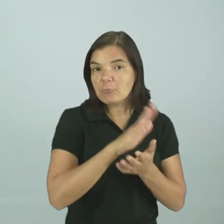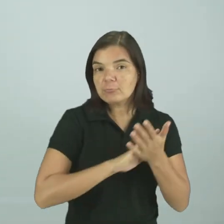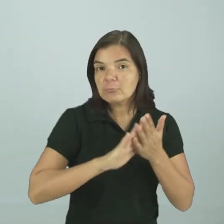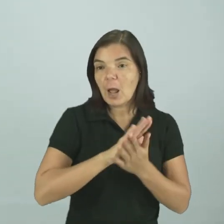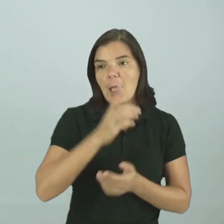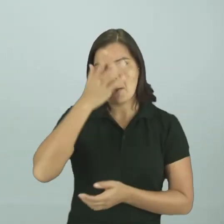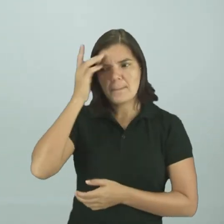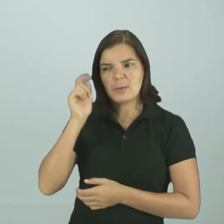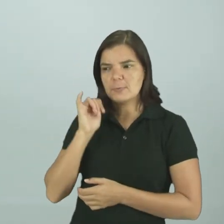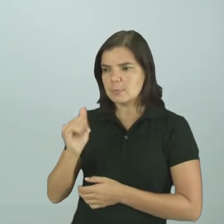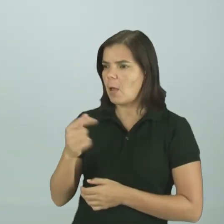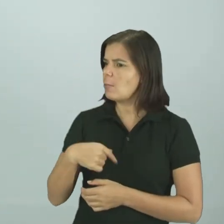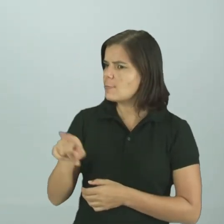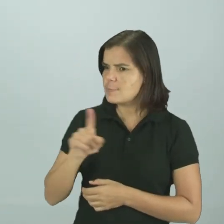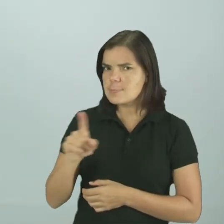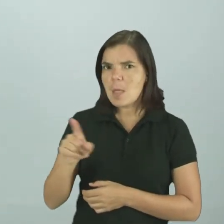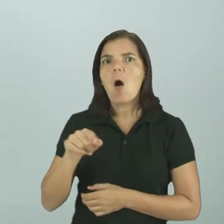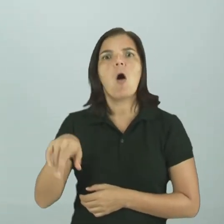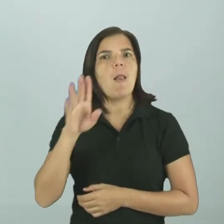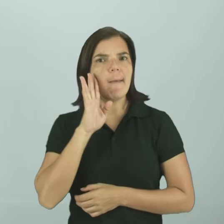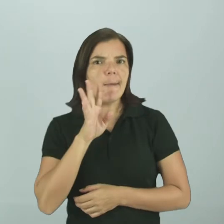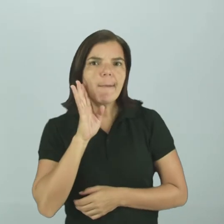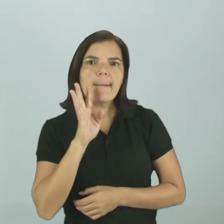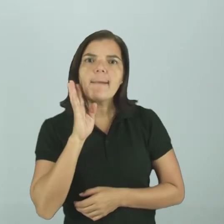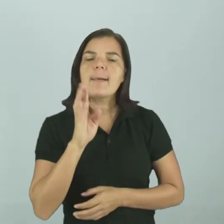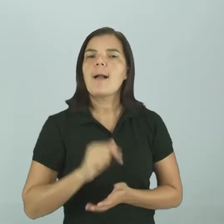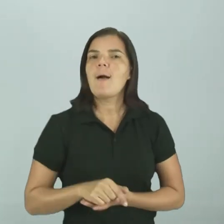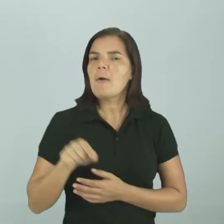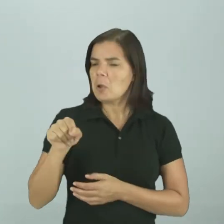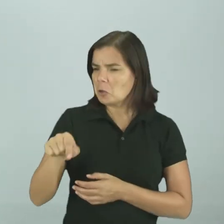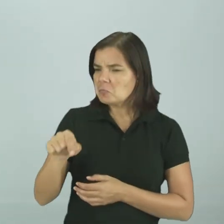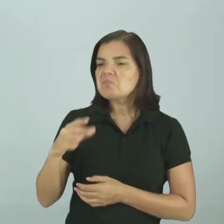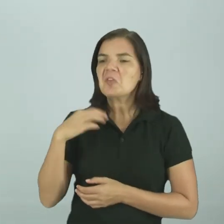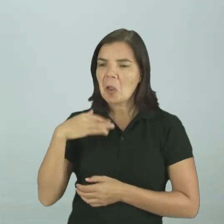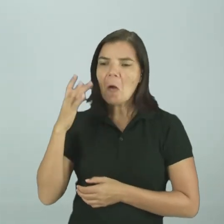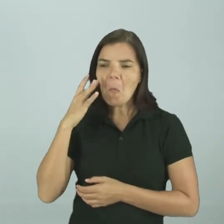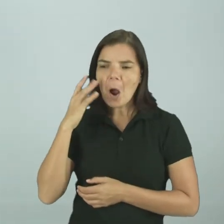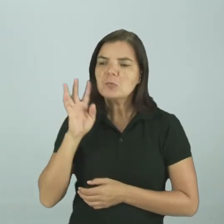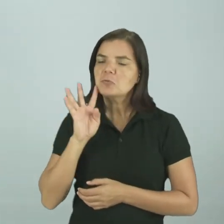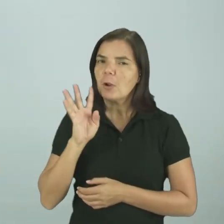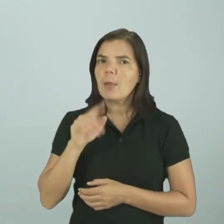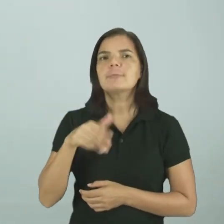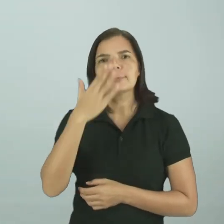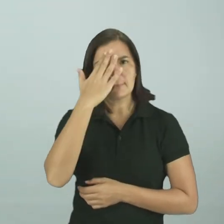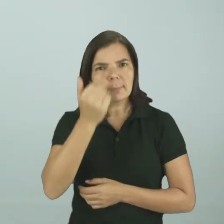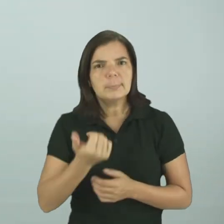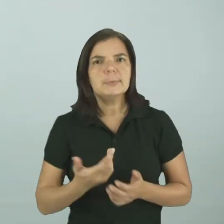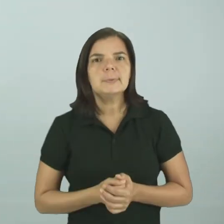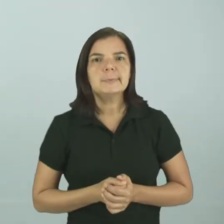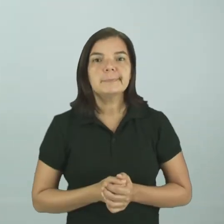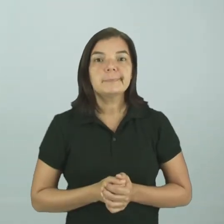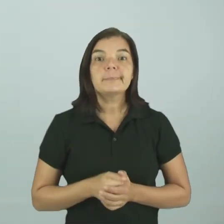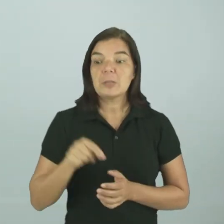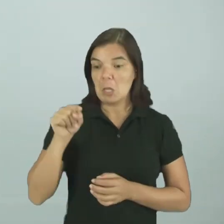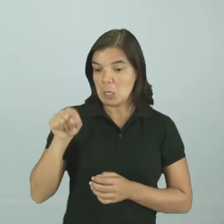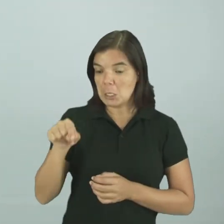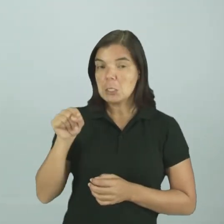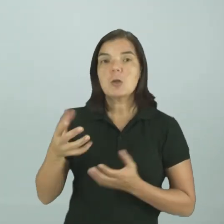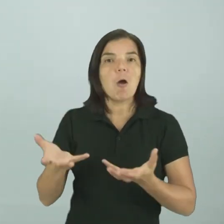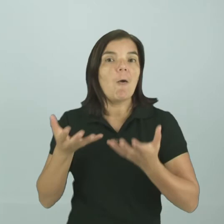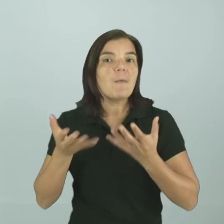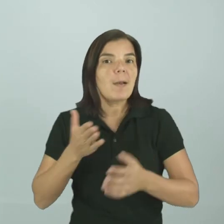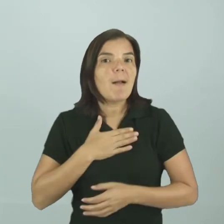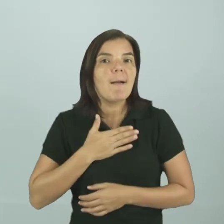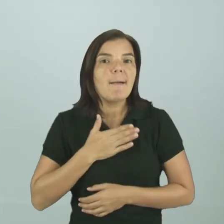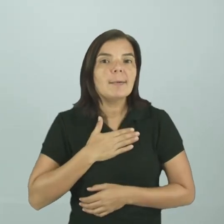outra pessoa vem e fala, não, mas isso aqui é legal. Isso aqui eu acho legal, sabia? Isso aqui eu quero